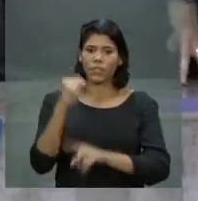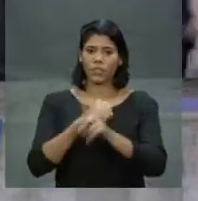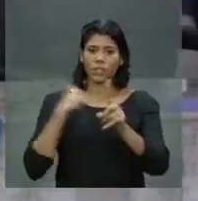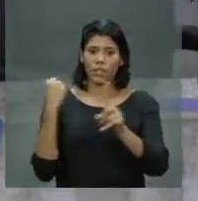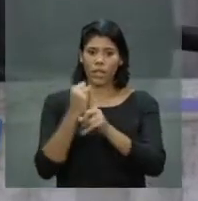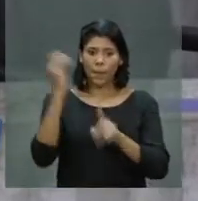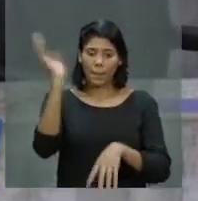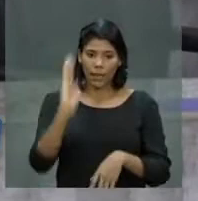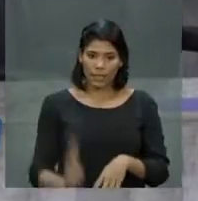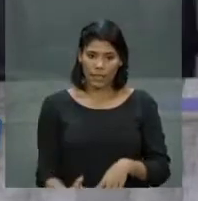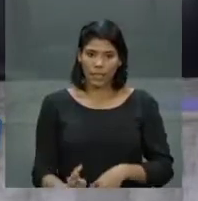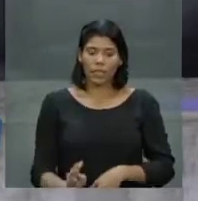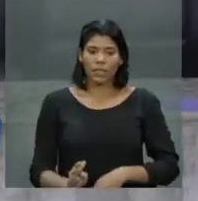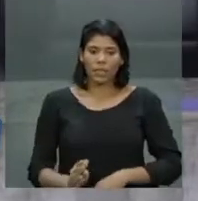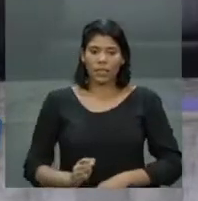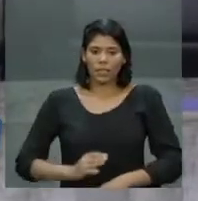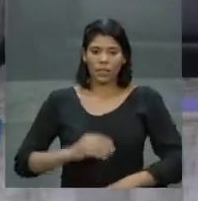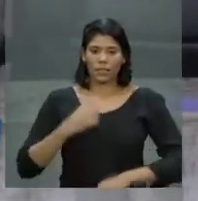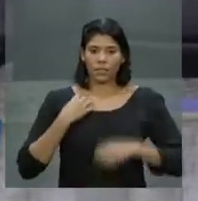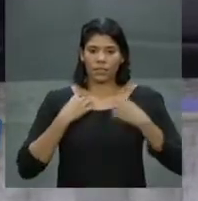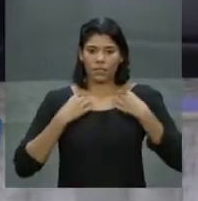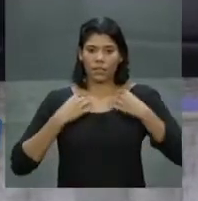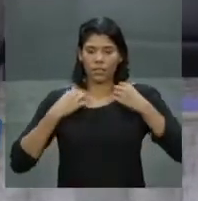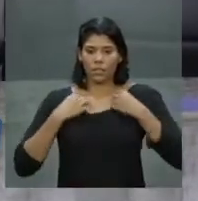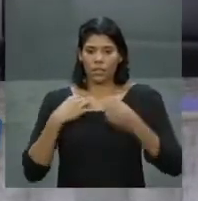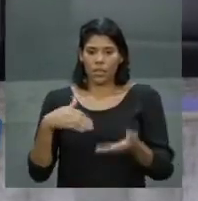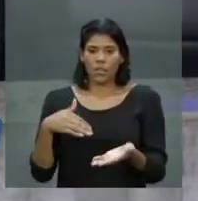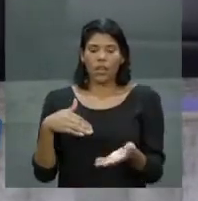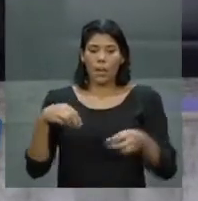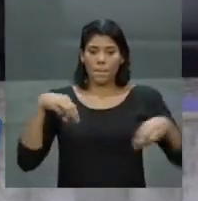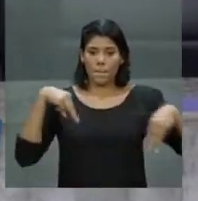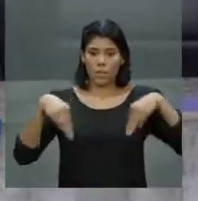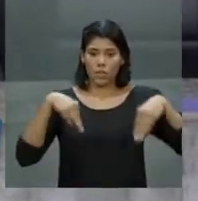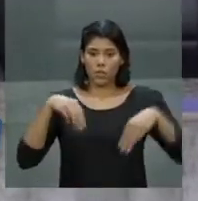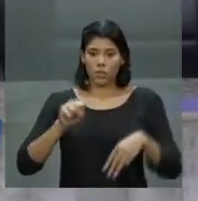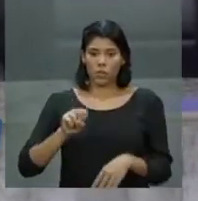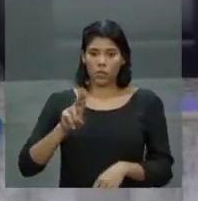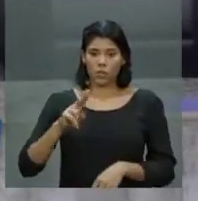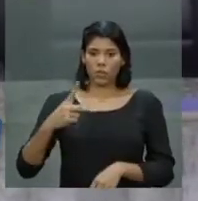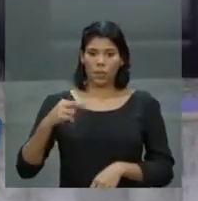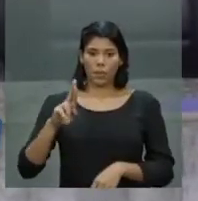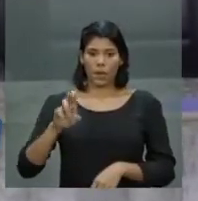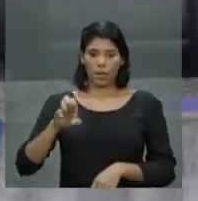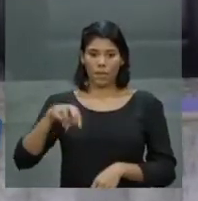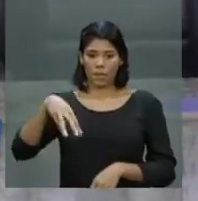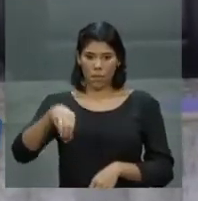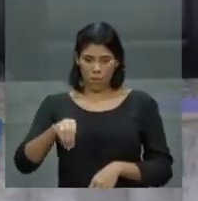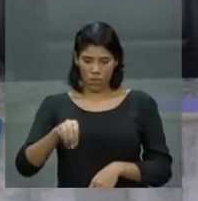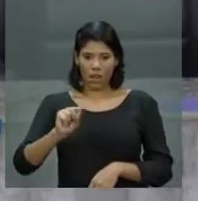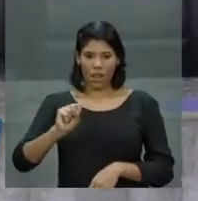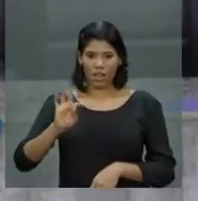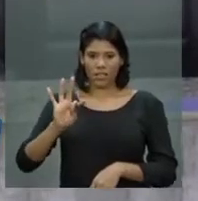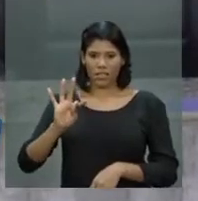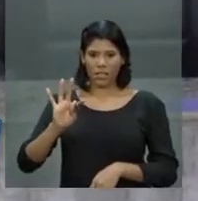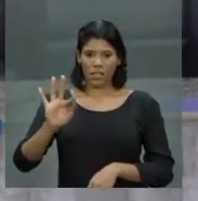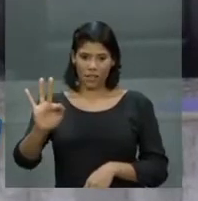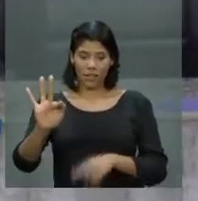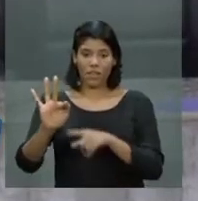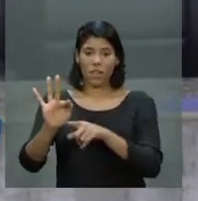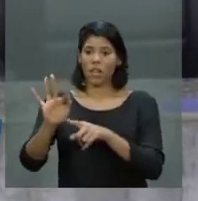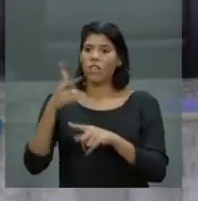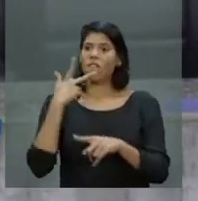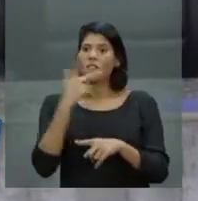vive, no momento em que o ministro Supremo diz que o presidente devia ser